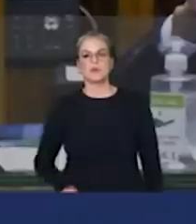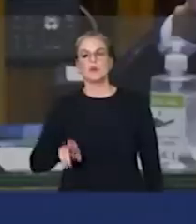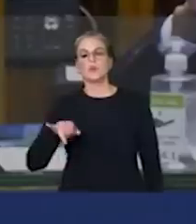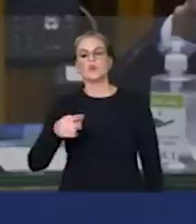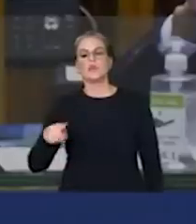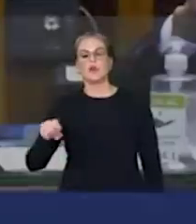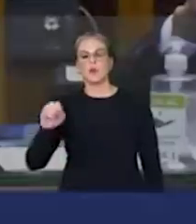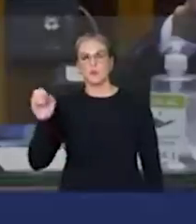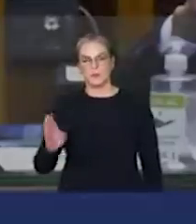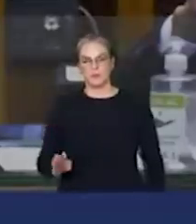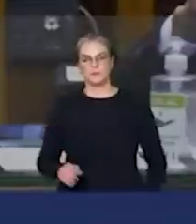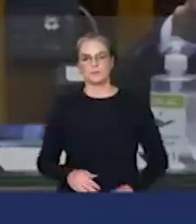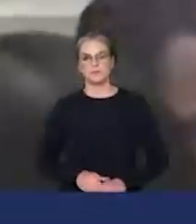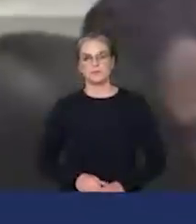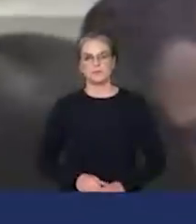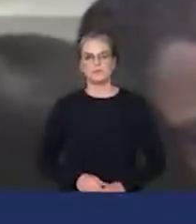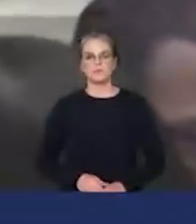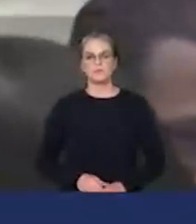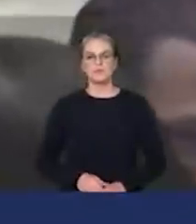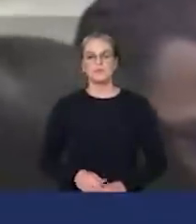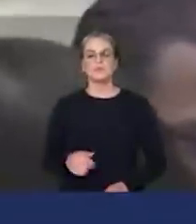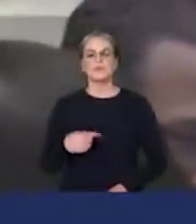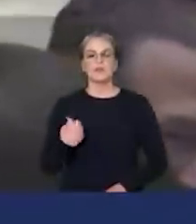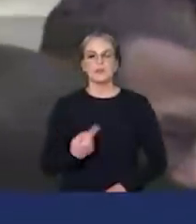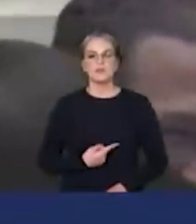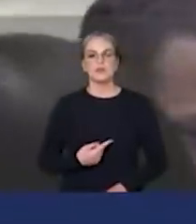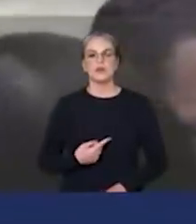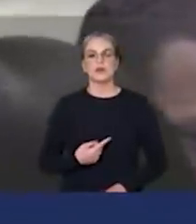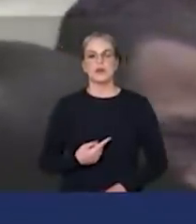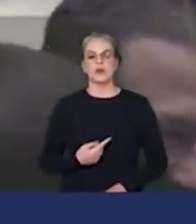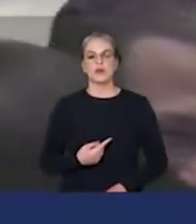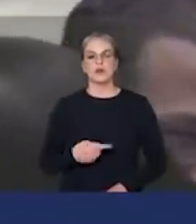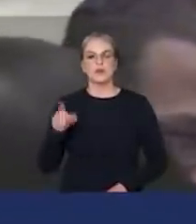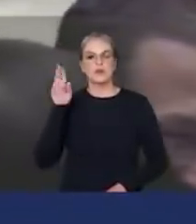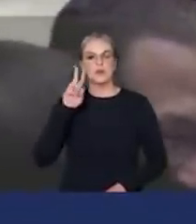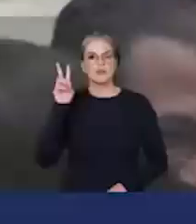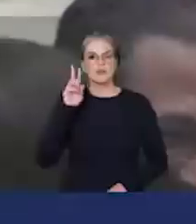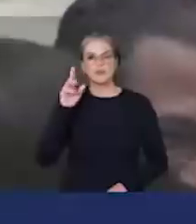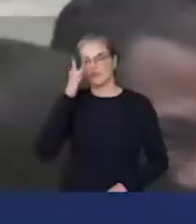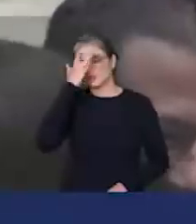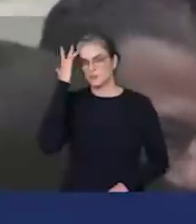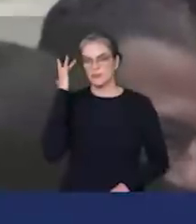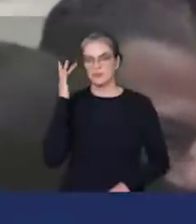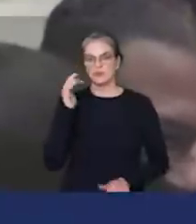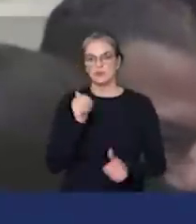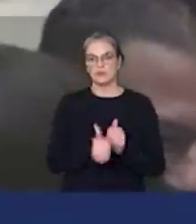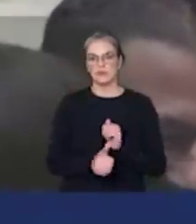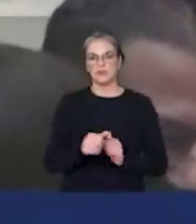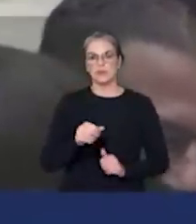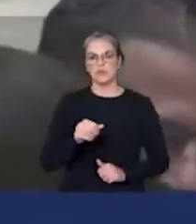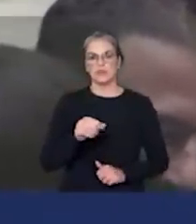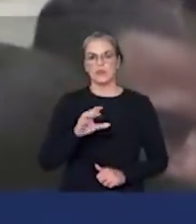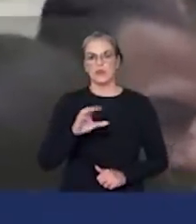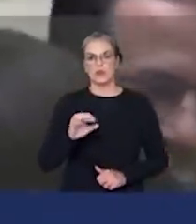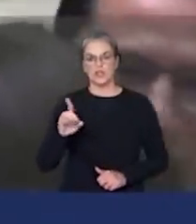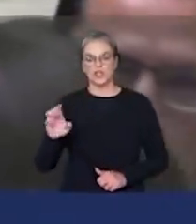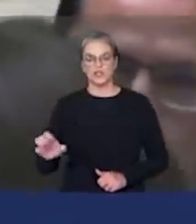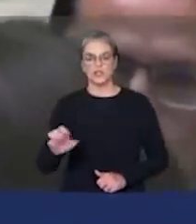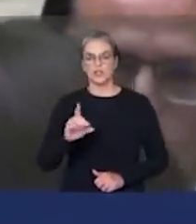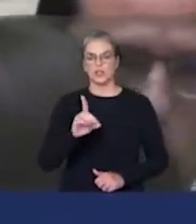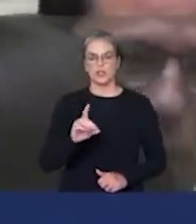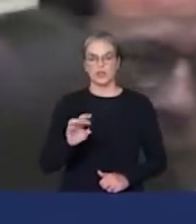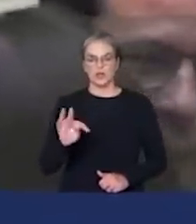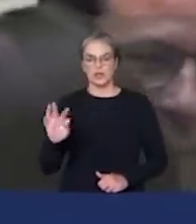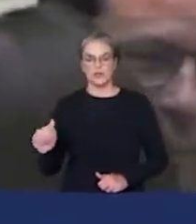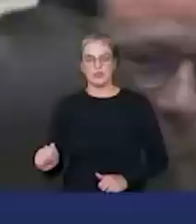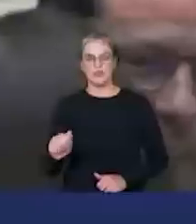a união Brasil senhora presidente em nome dos jogadores de Dota os jogadores de CS The Code de todos os outros